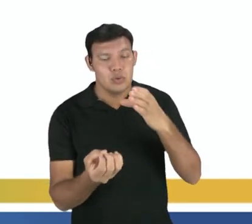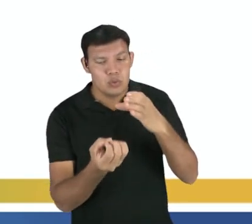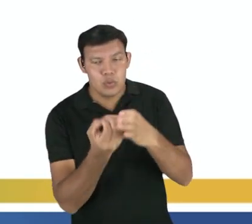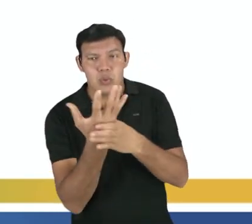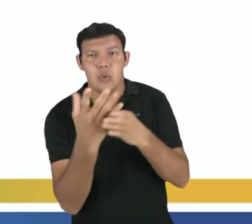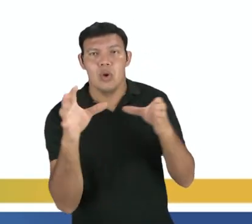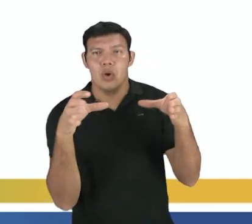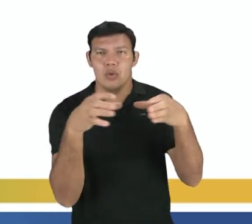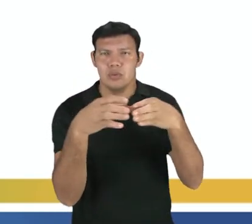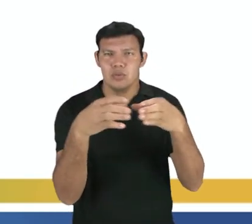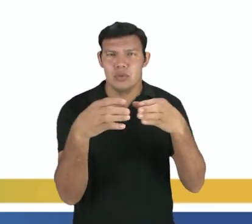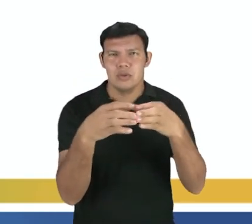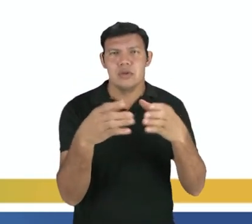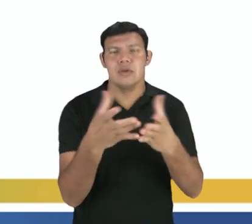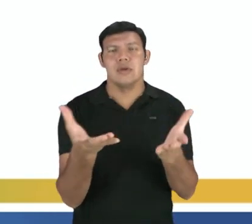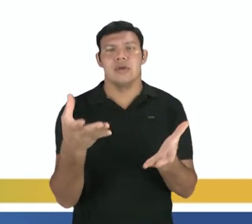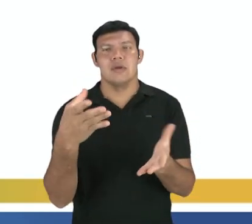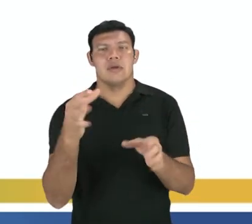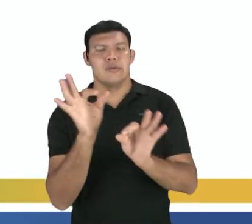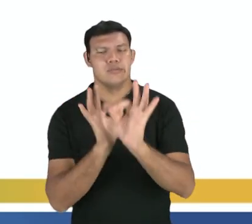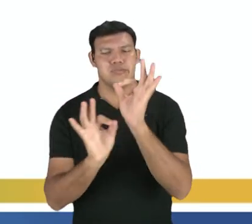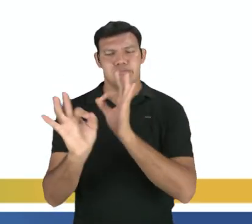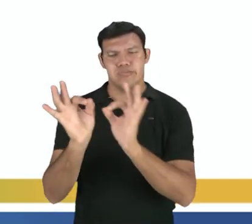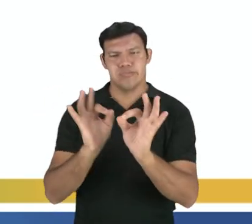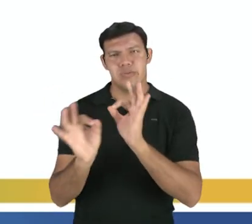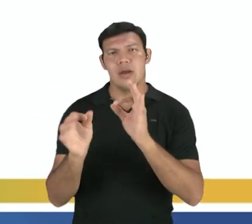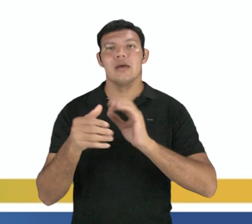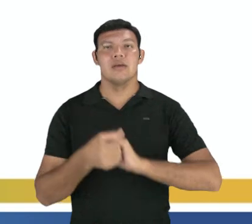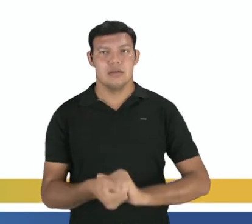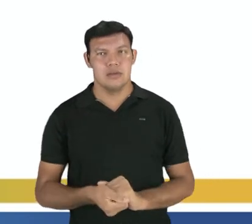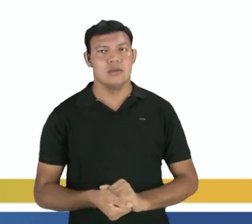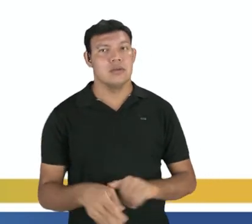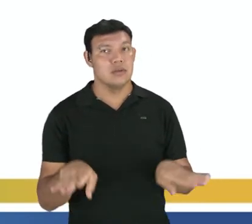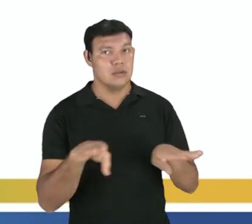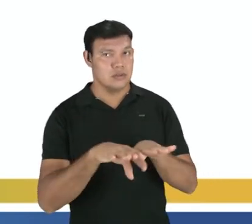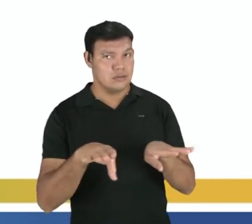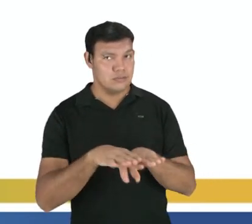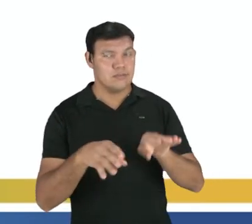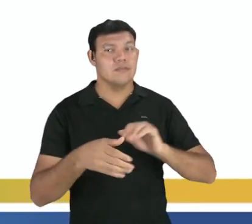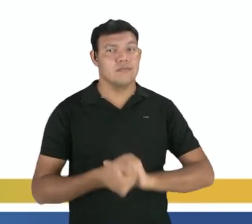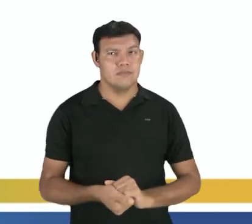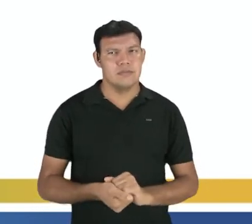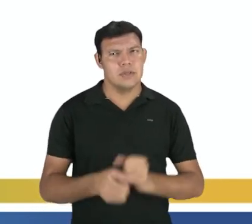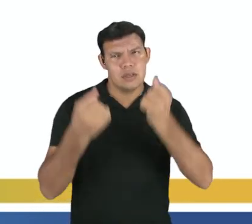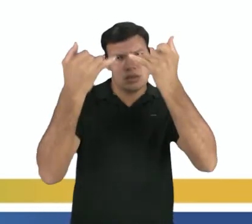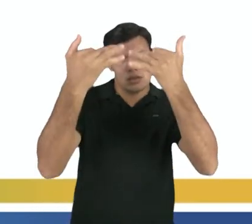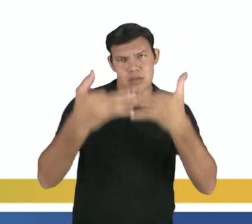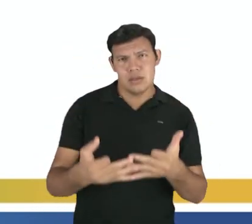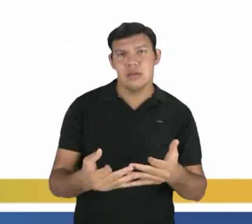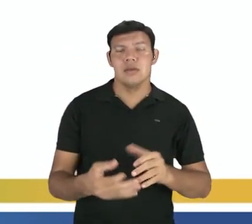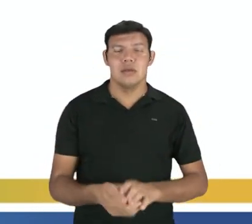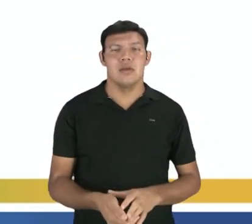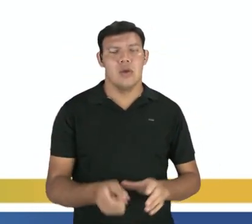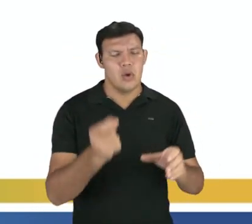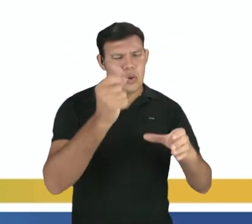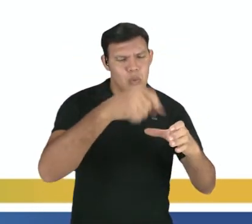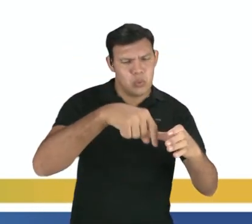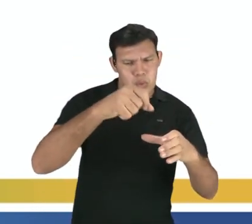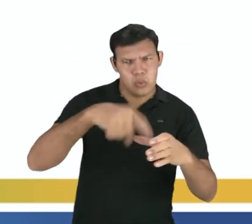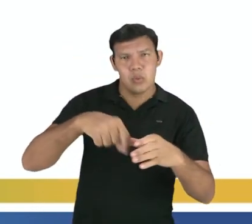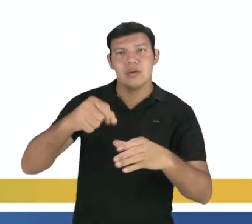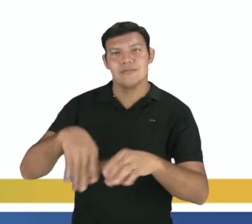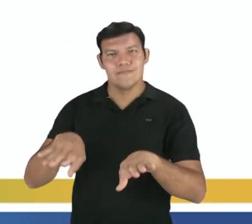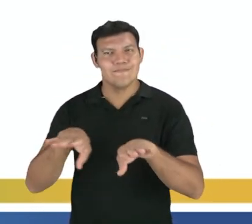devagarinho a se formar, são as organizações. E aqui também, pessoal, como nós estamos falando de produção, nós vamos ter